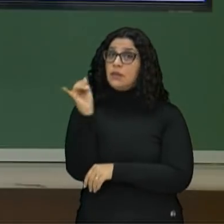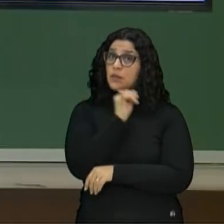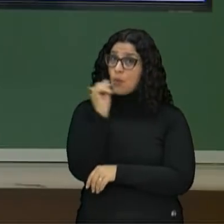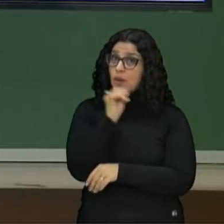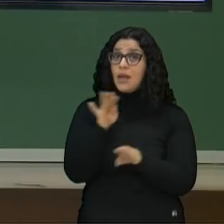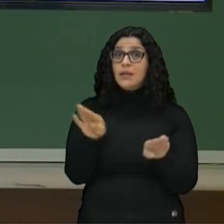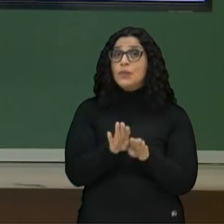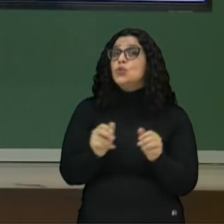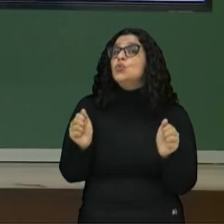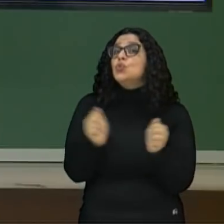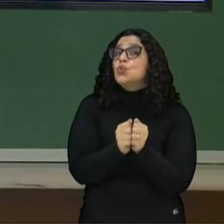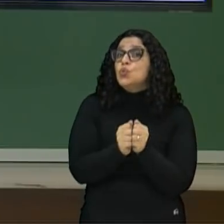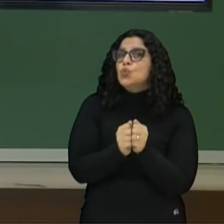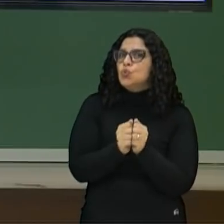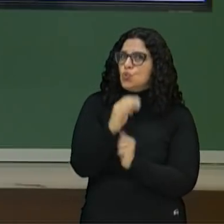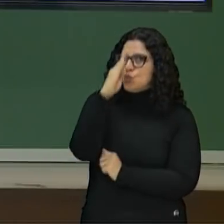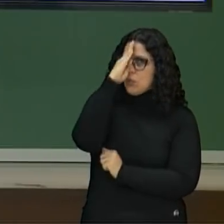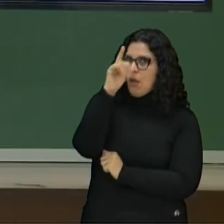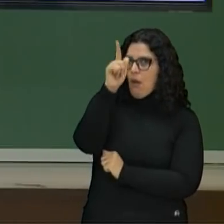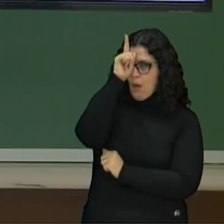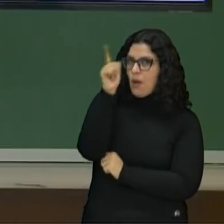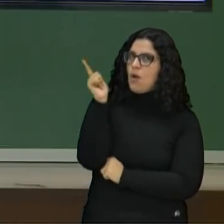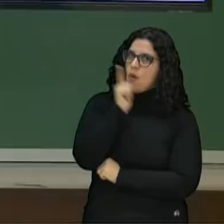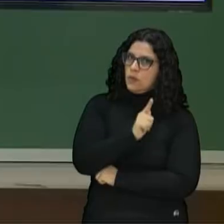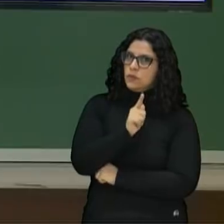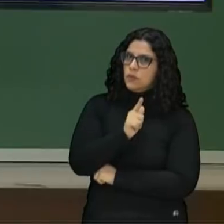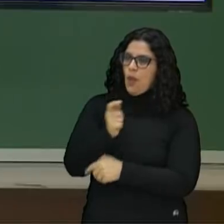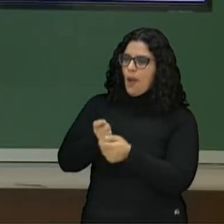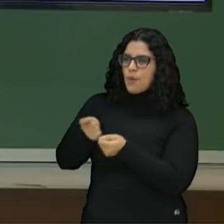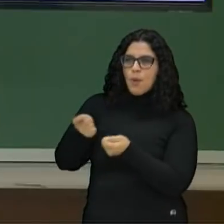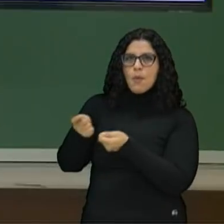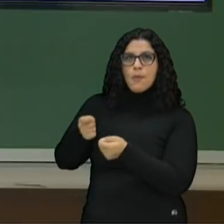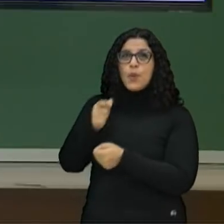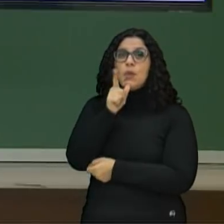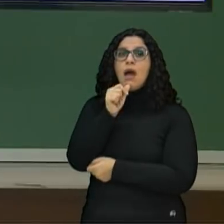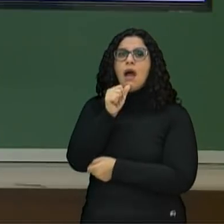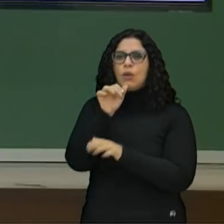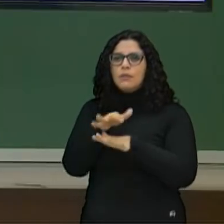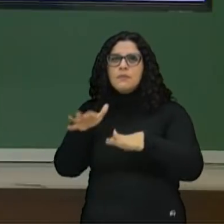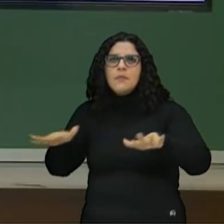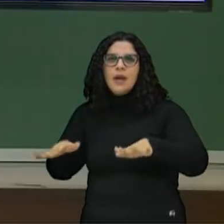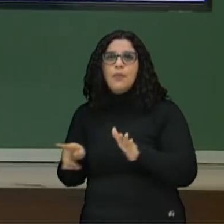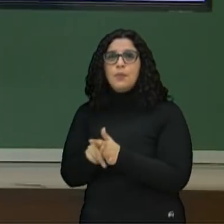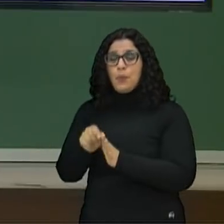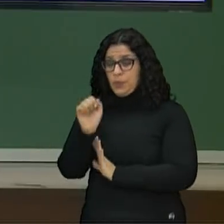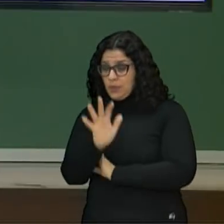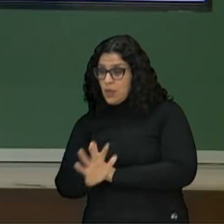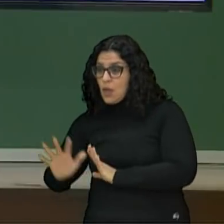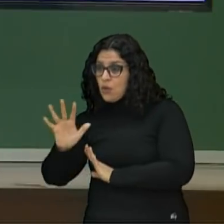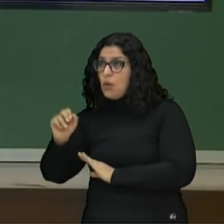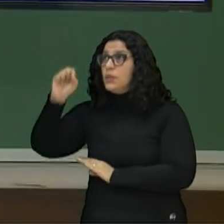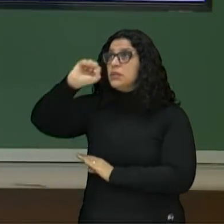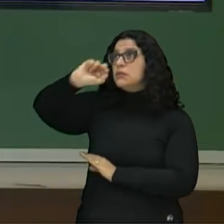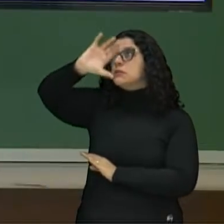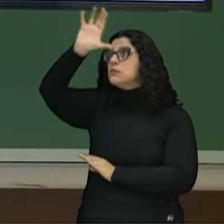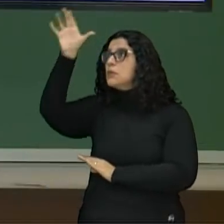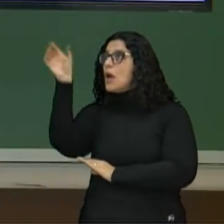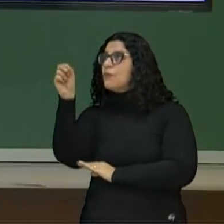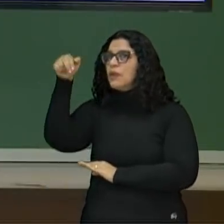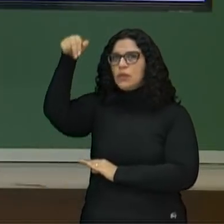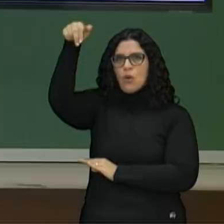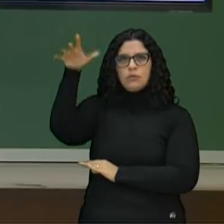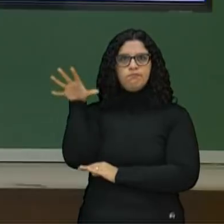em conjunto com a Alemanha, conseguiu controlar esse mar Mediterrâneo, o sul da Europa e o norte da